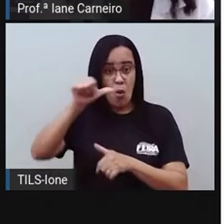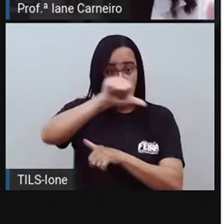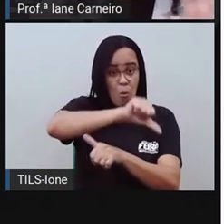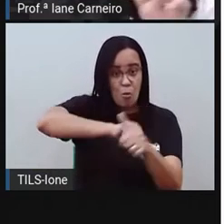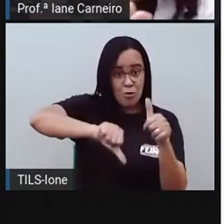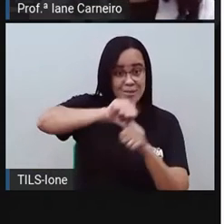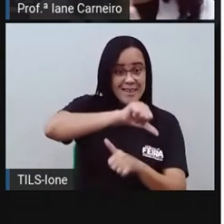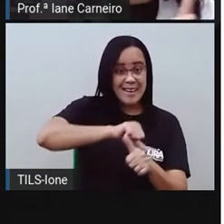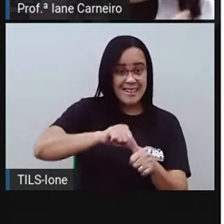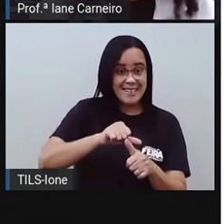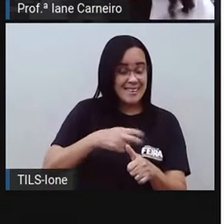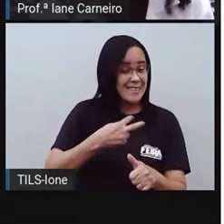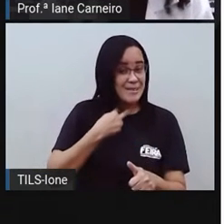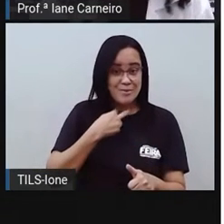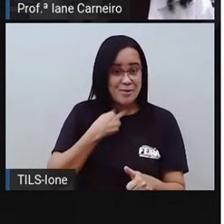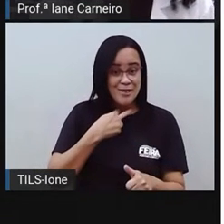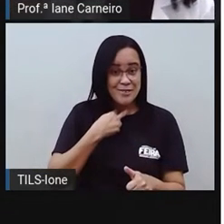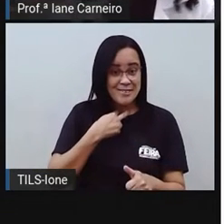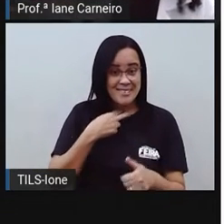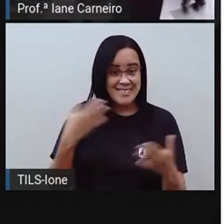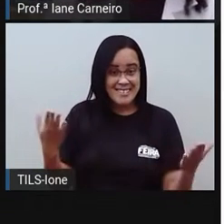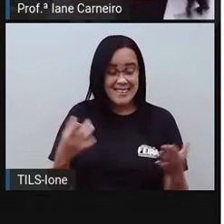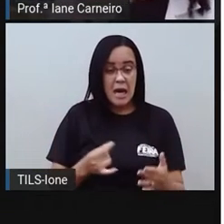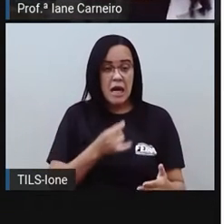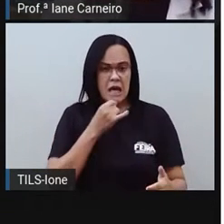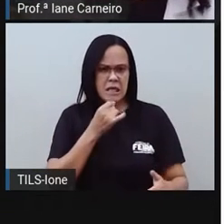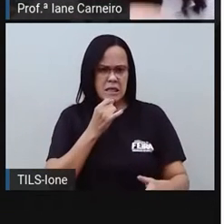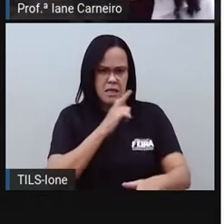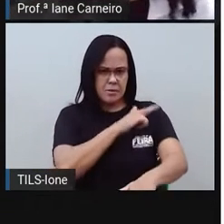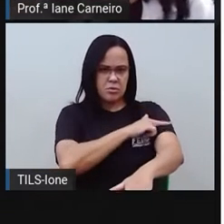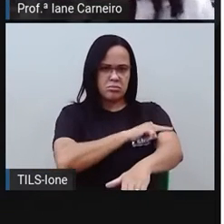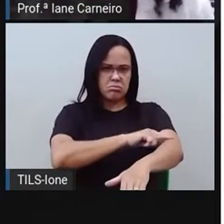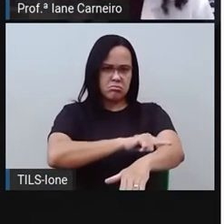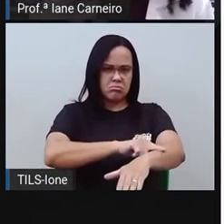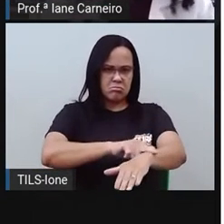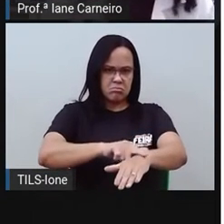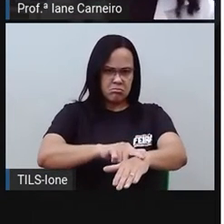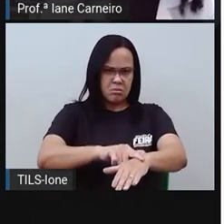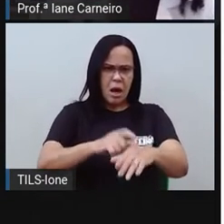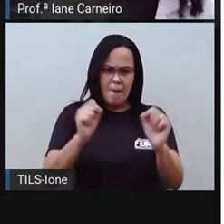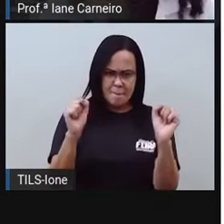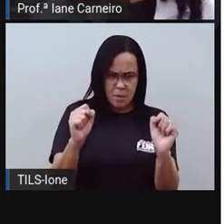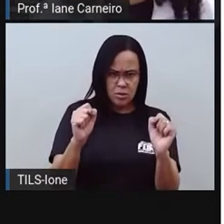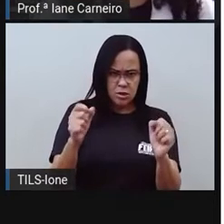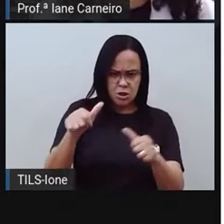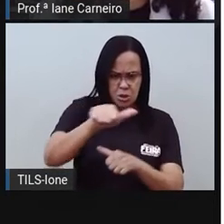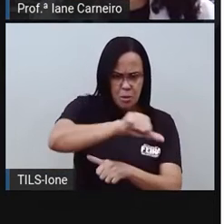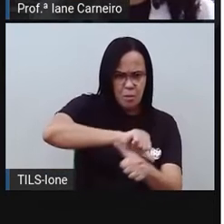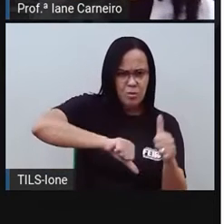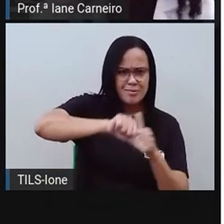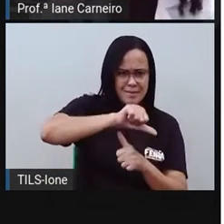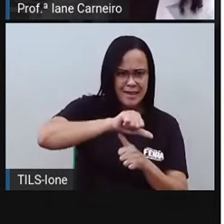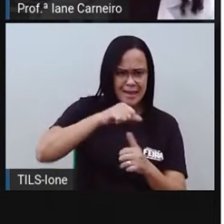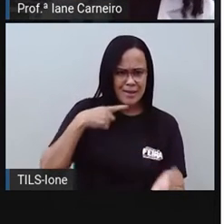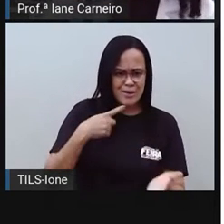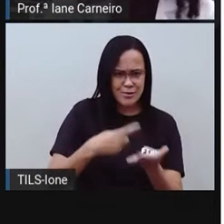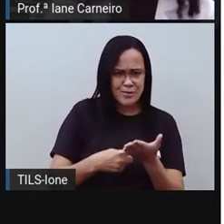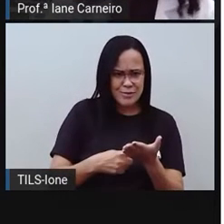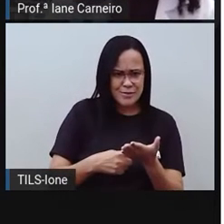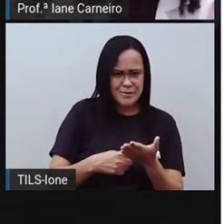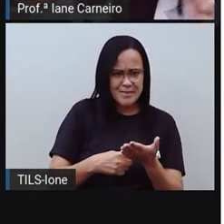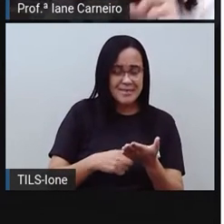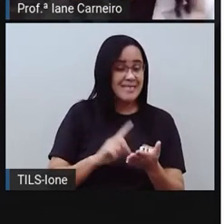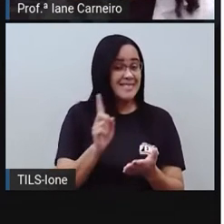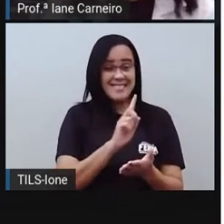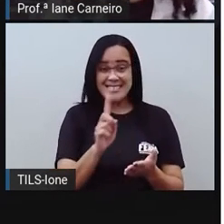uma regra que a gente não pode negociar. Tem que ser educado sempre, né? O respeito é uma regra